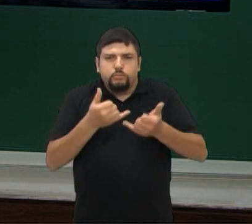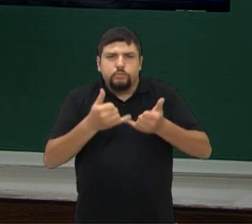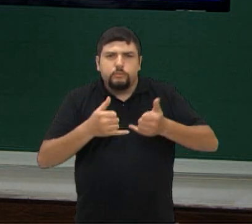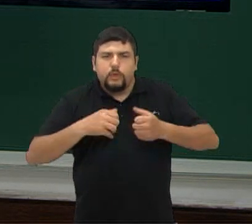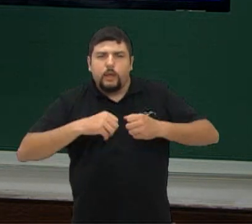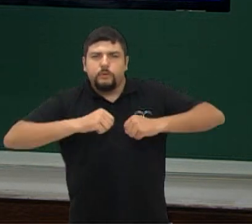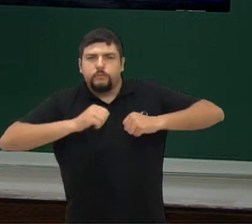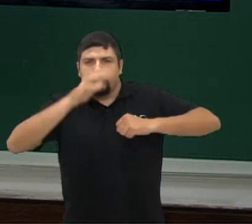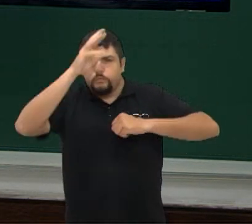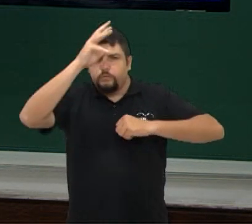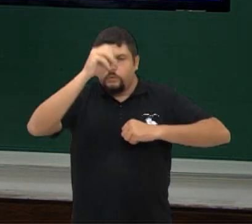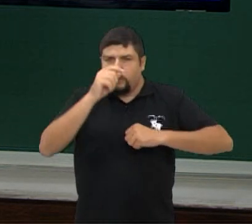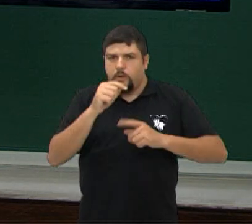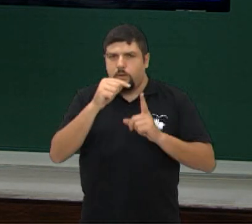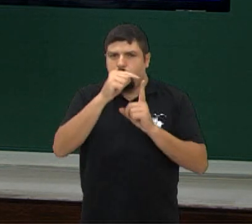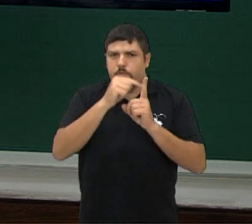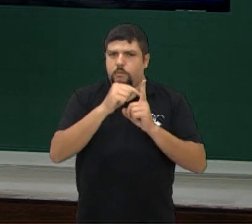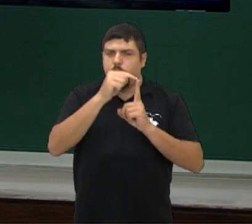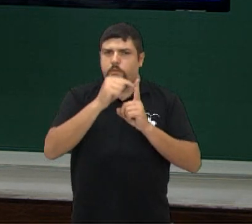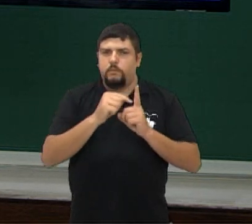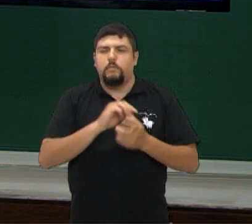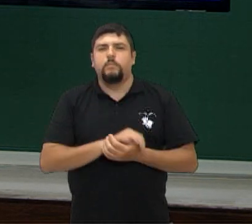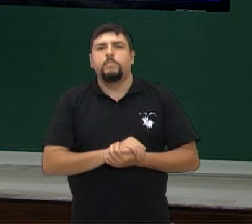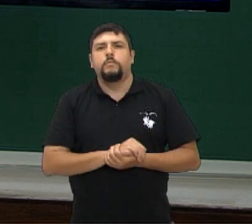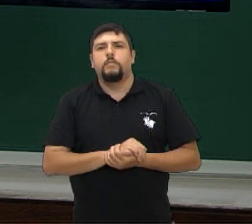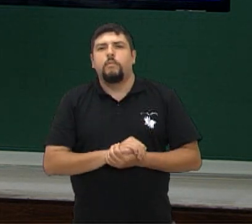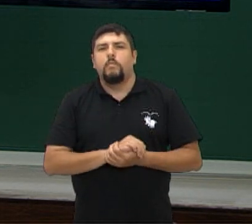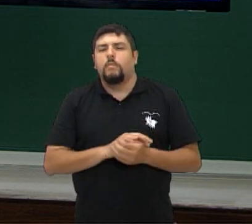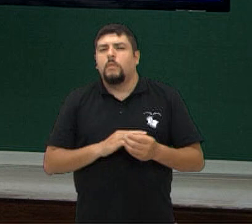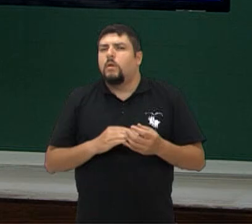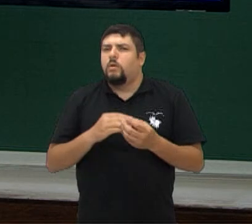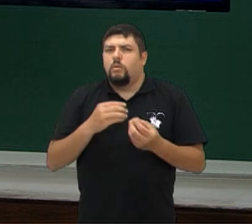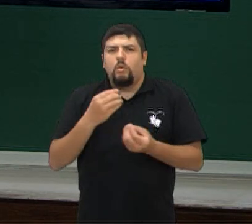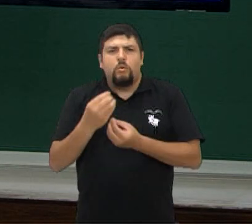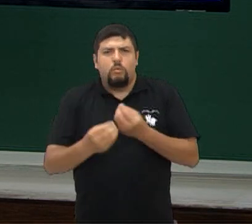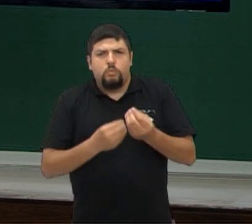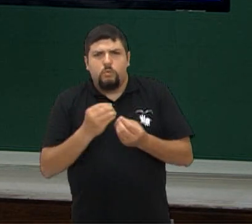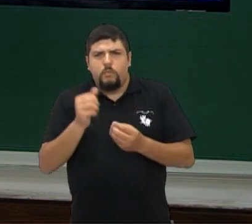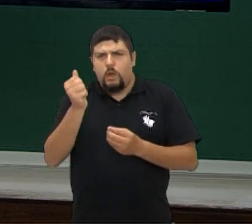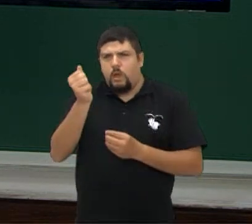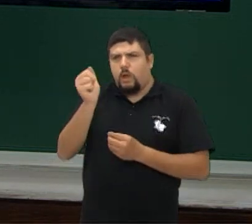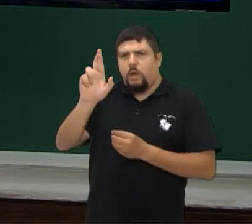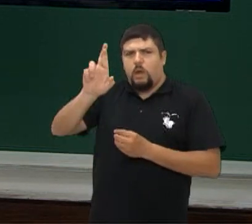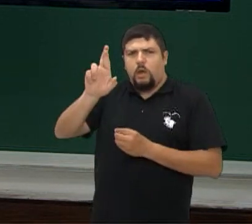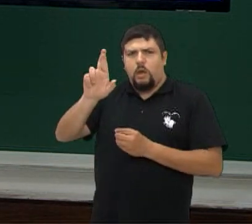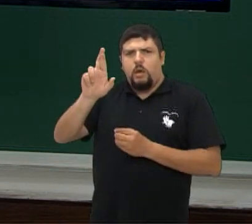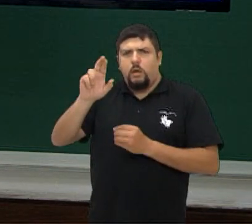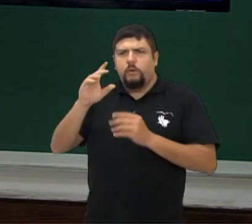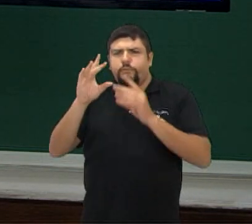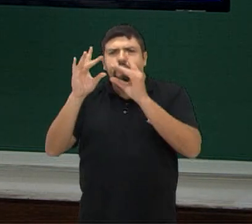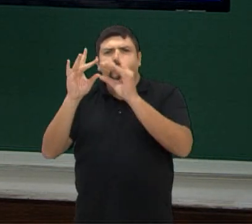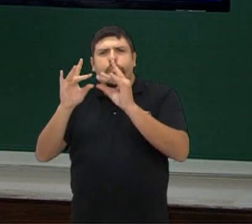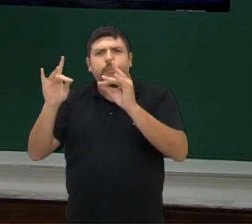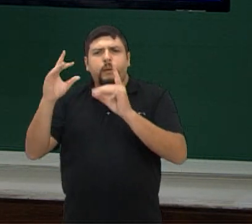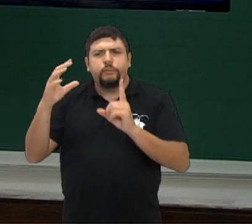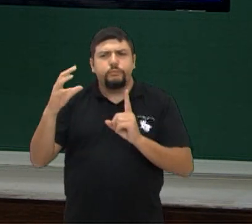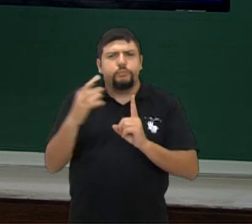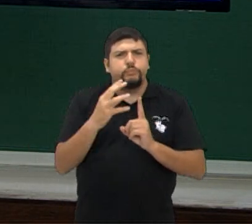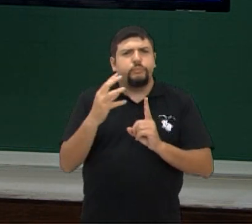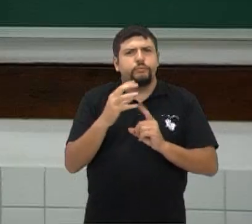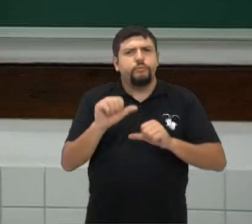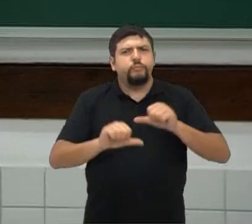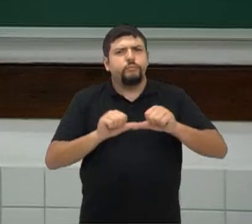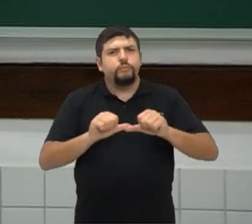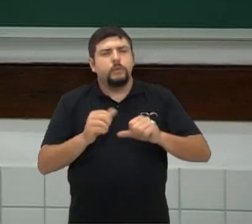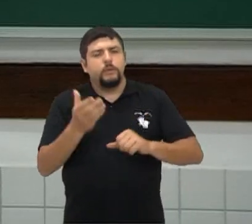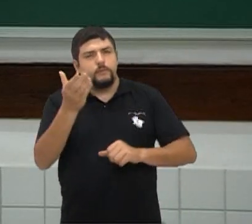Explique, utilizando o princípio de Le Chatelier, como a variação da umidade do ar influencia o deslocamento desse equilíbrio. Agora é